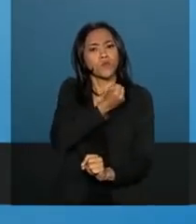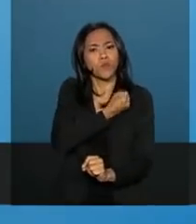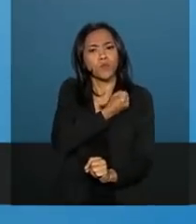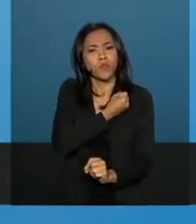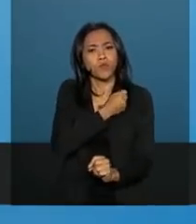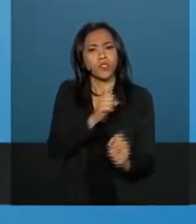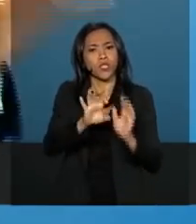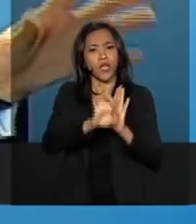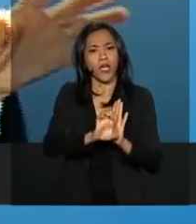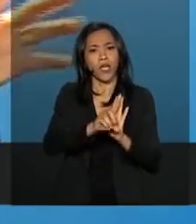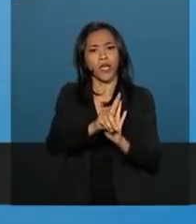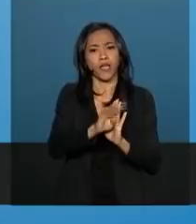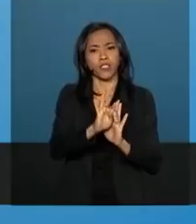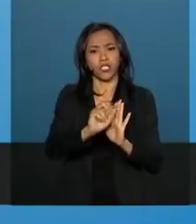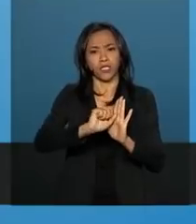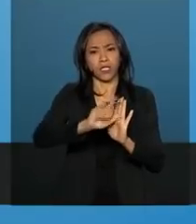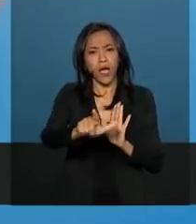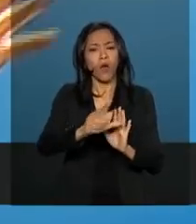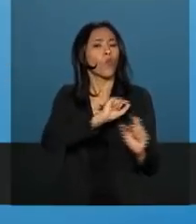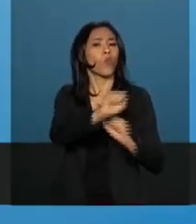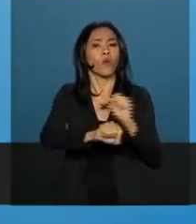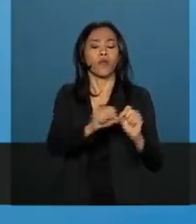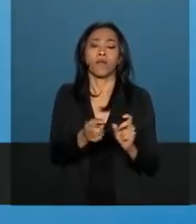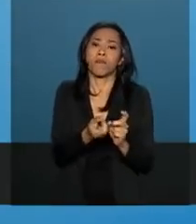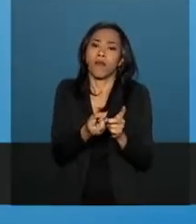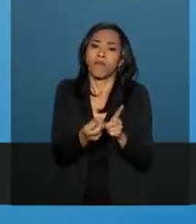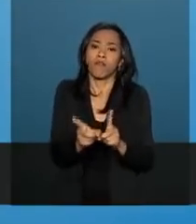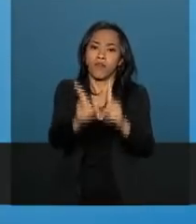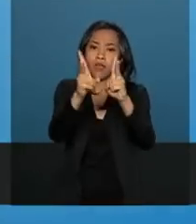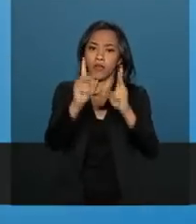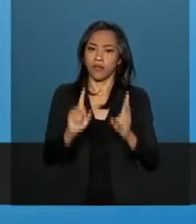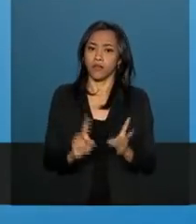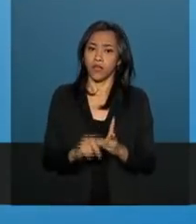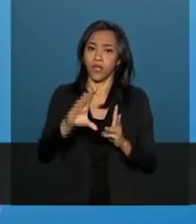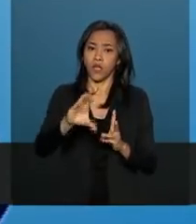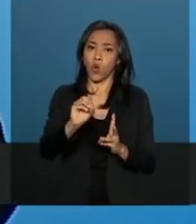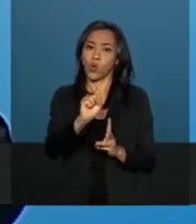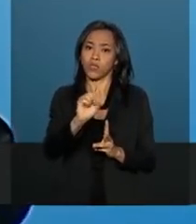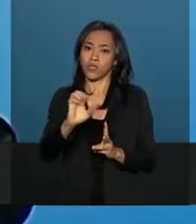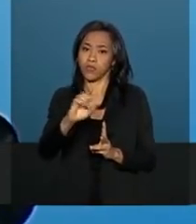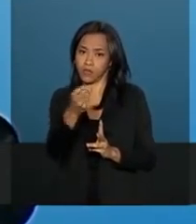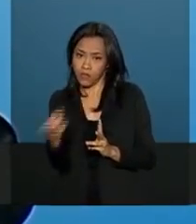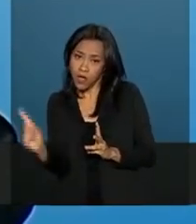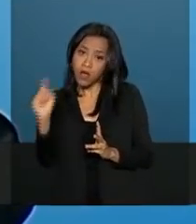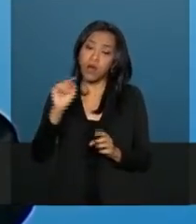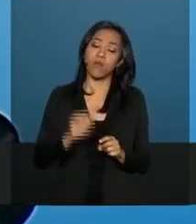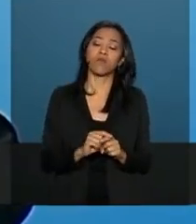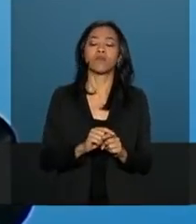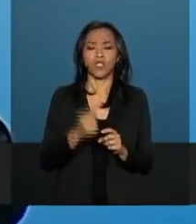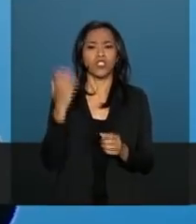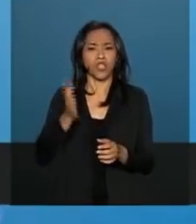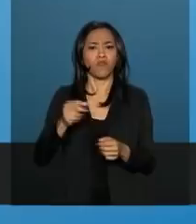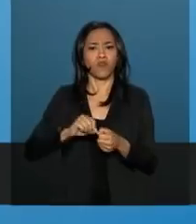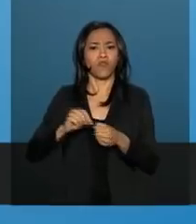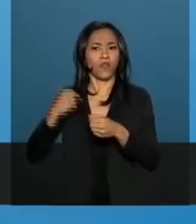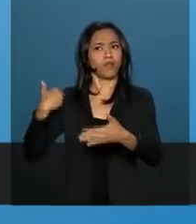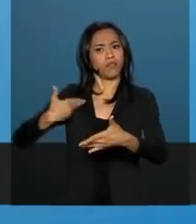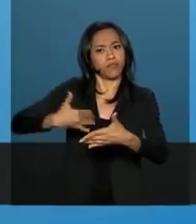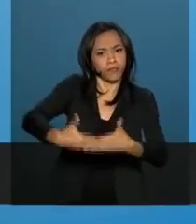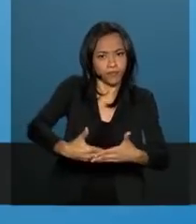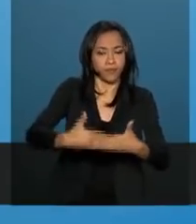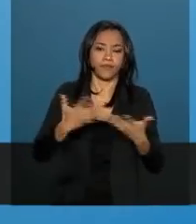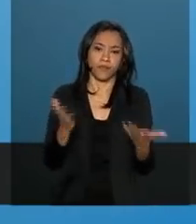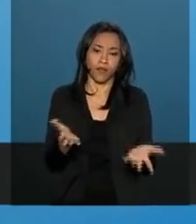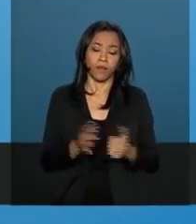editais para concessões, privatizações, etc., de fora parte aquilo que foi feito ao longo do tempo. Isto foi criando,